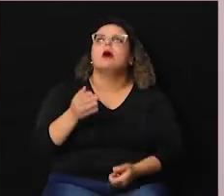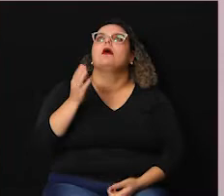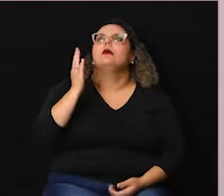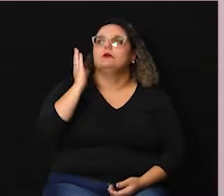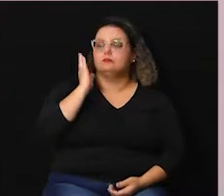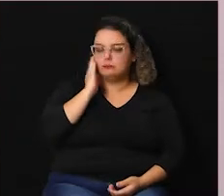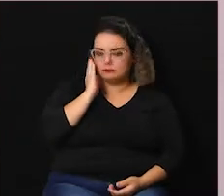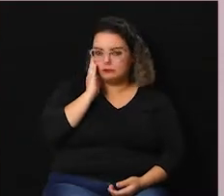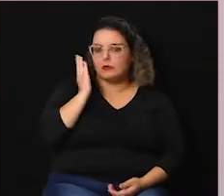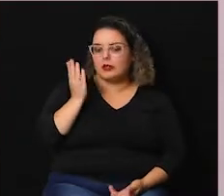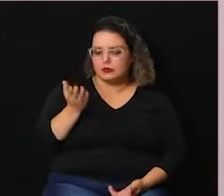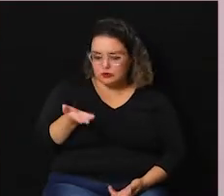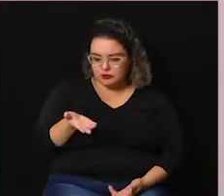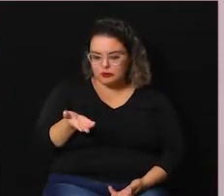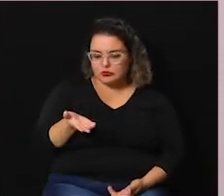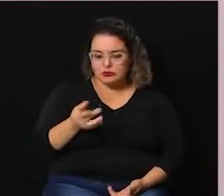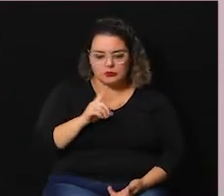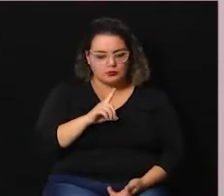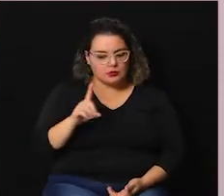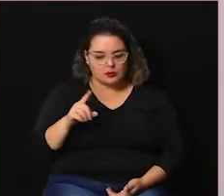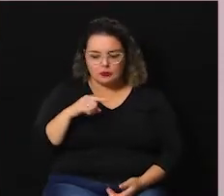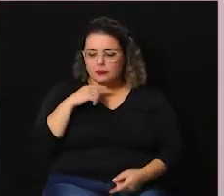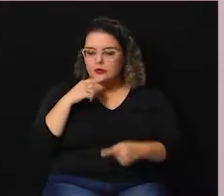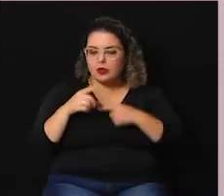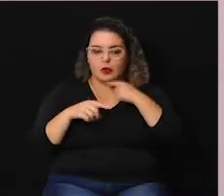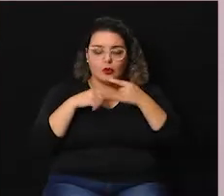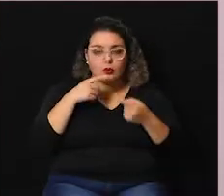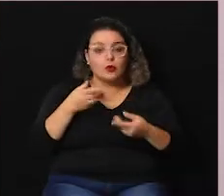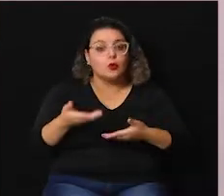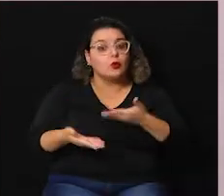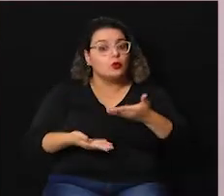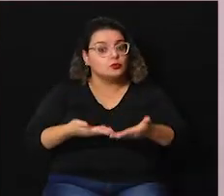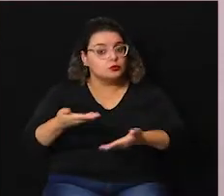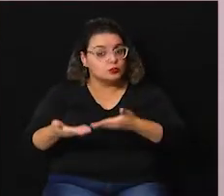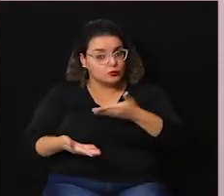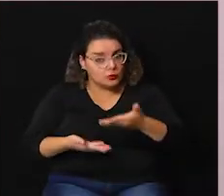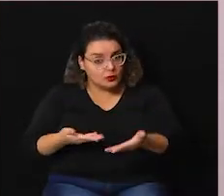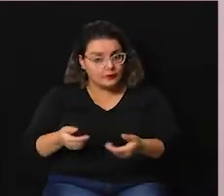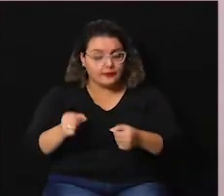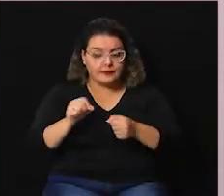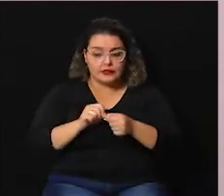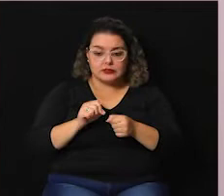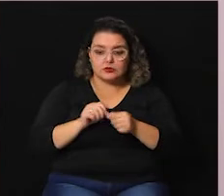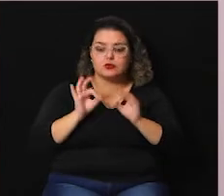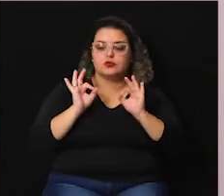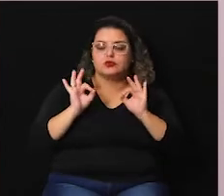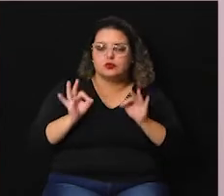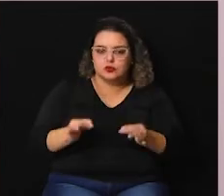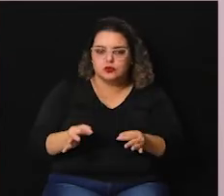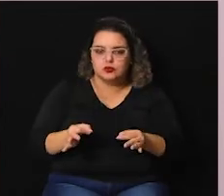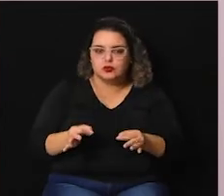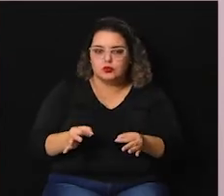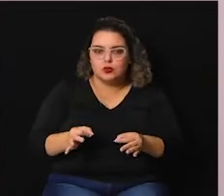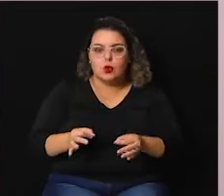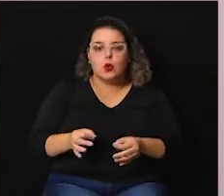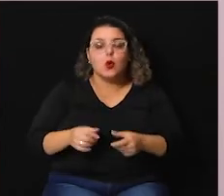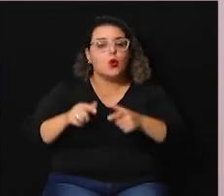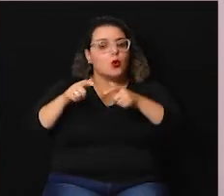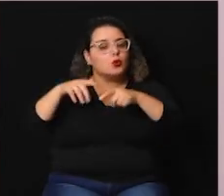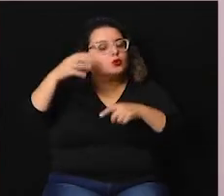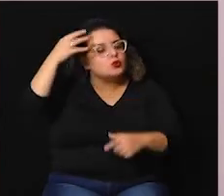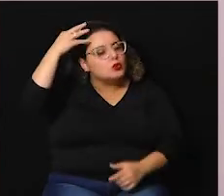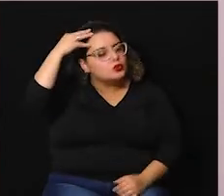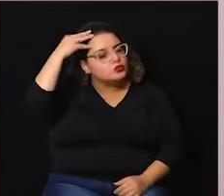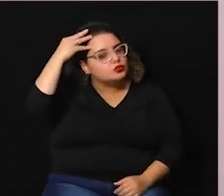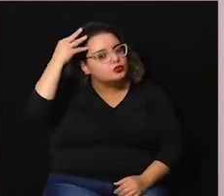Entendi. E só para a gente entender, não ficar dúvida, doutor, durante o tratamento, realizando aí tudo certo, aonde caiu aquele